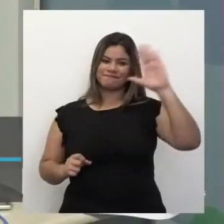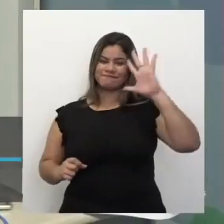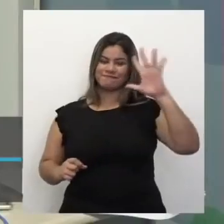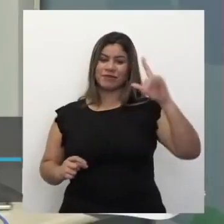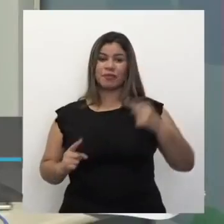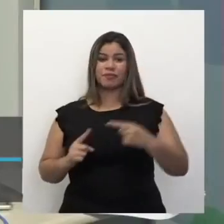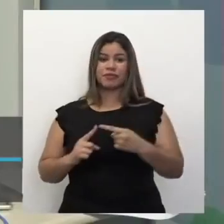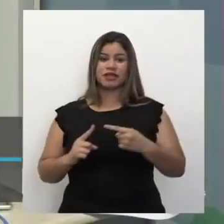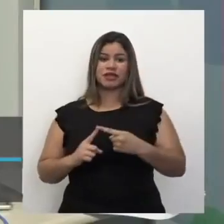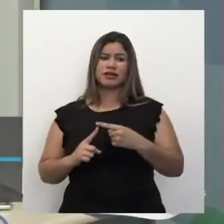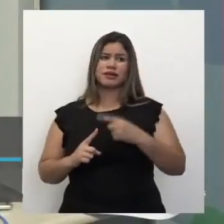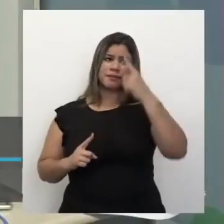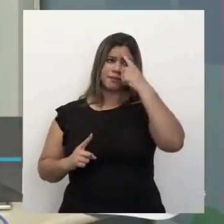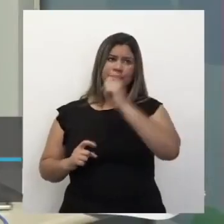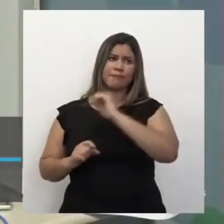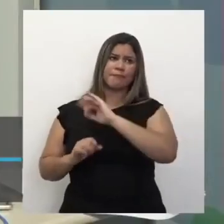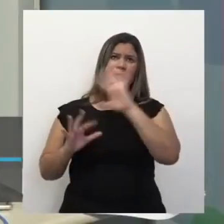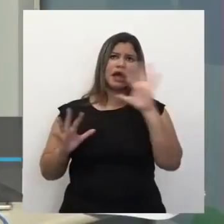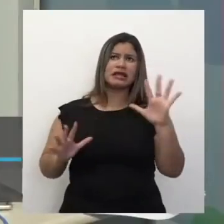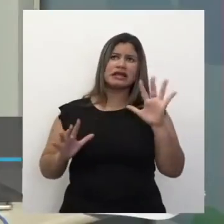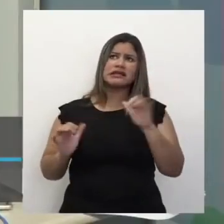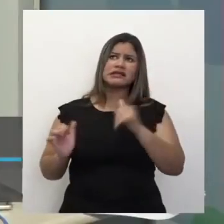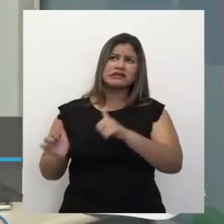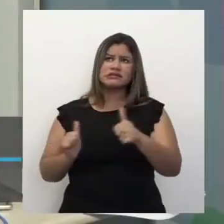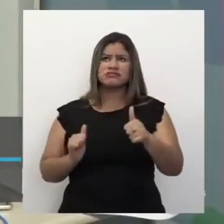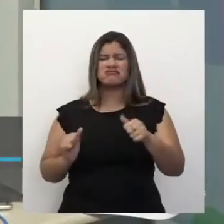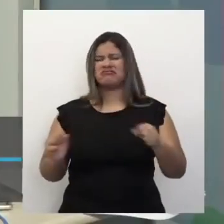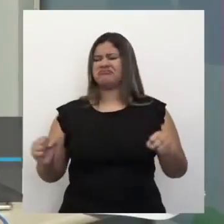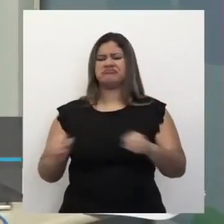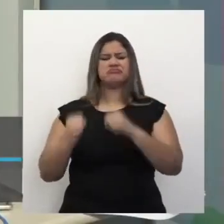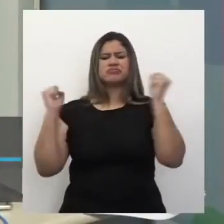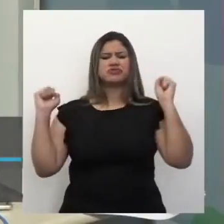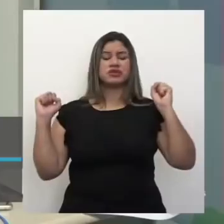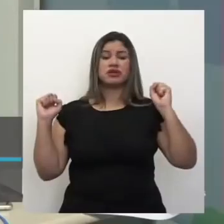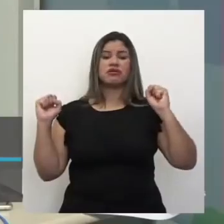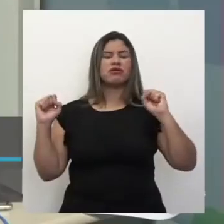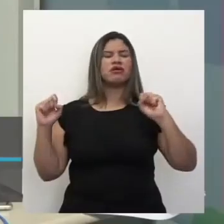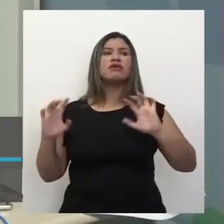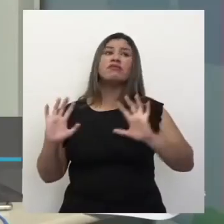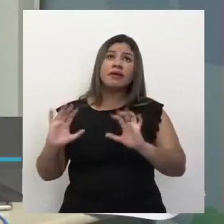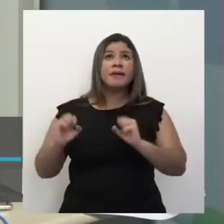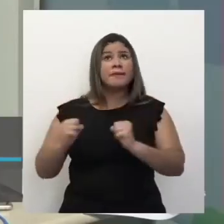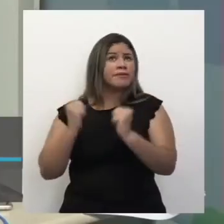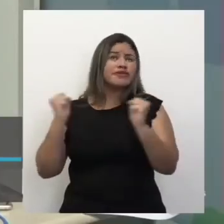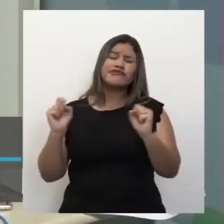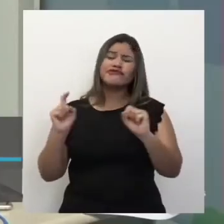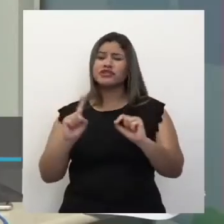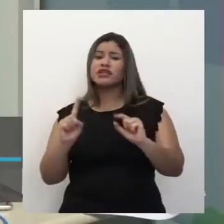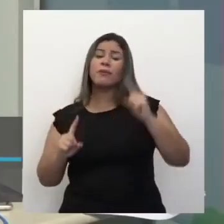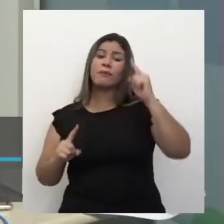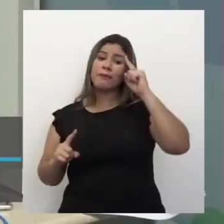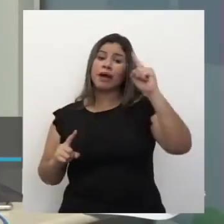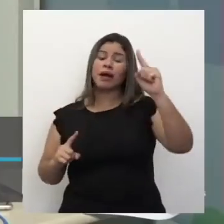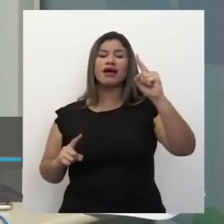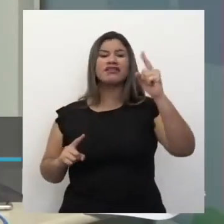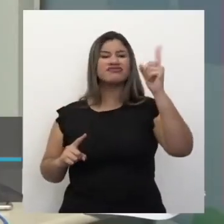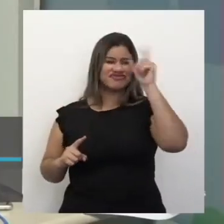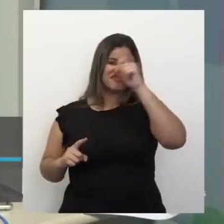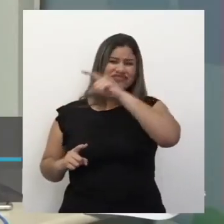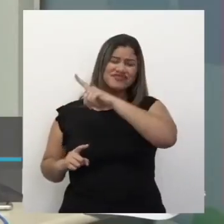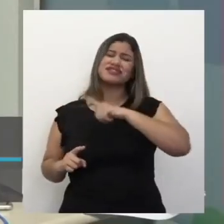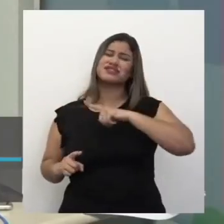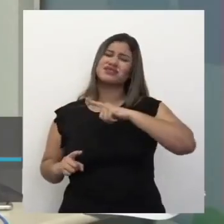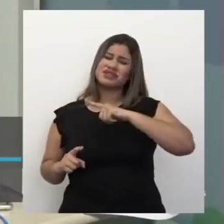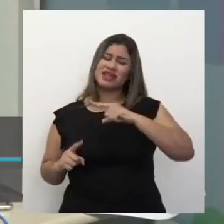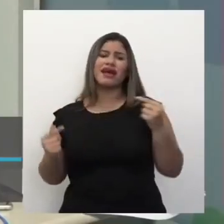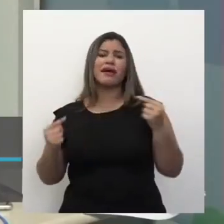impossível imaginar algum benefício. Quer dizer, não é bem impossível, né? Fica muito difícil. Face uma catástrofe desse tamanho,